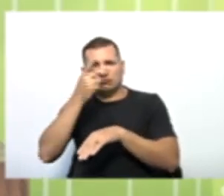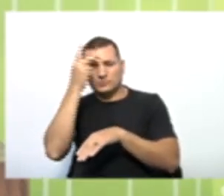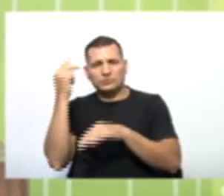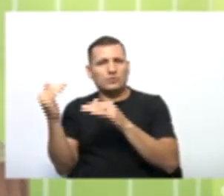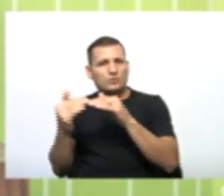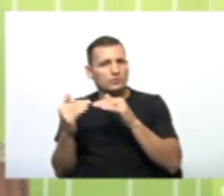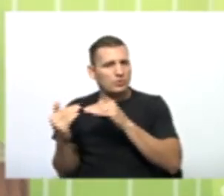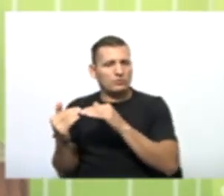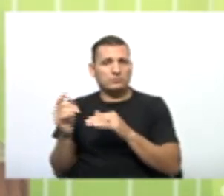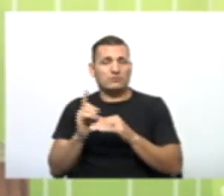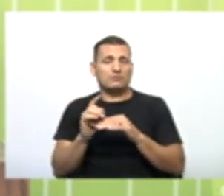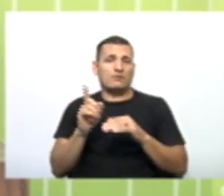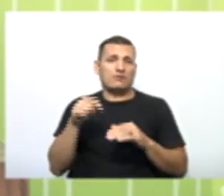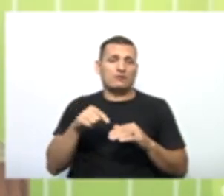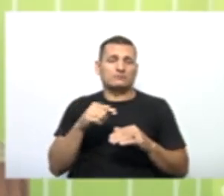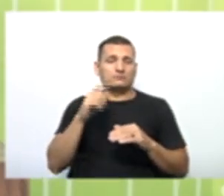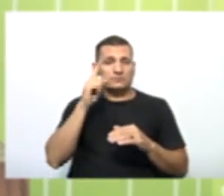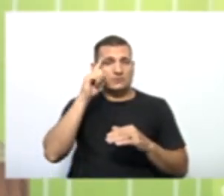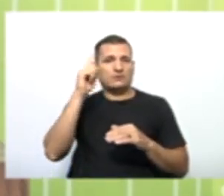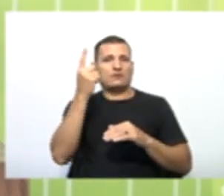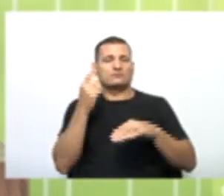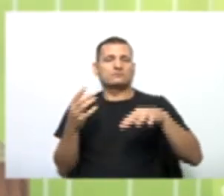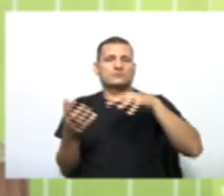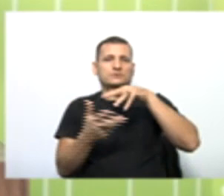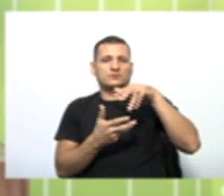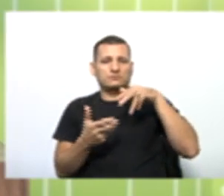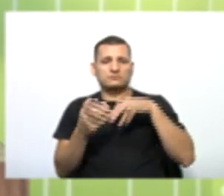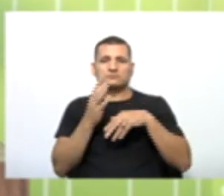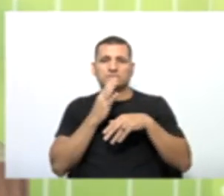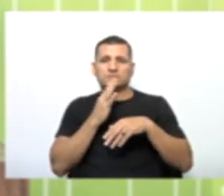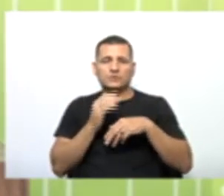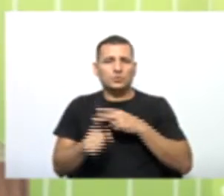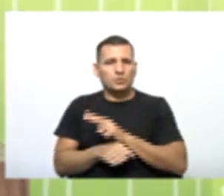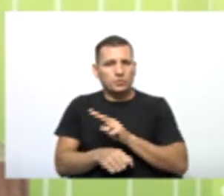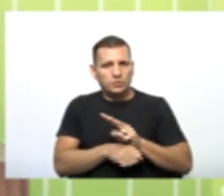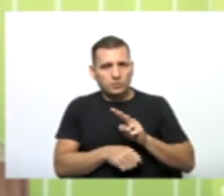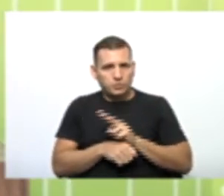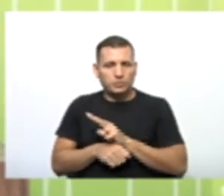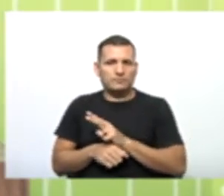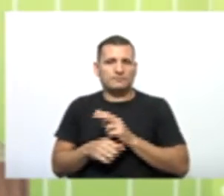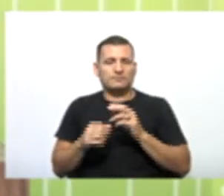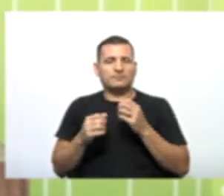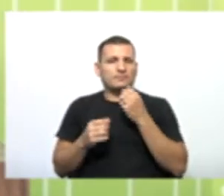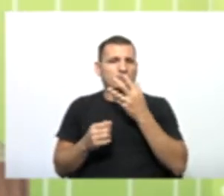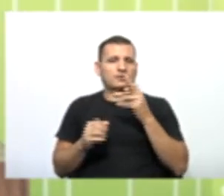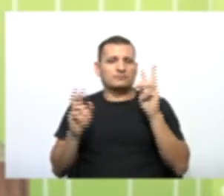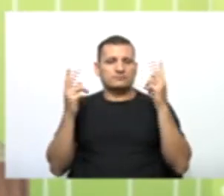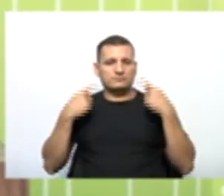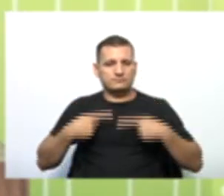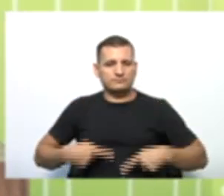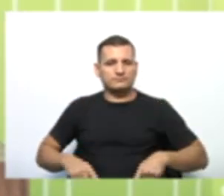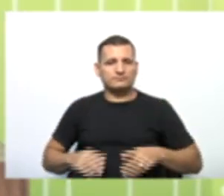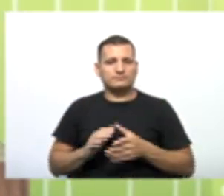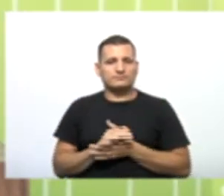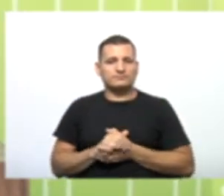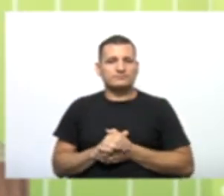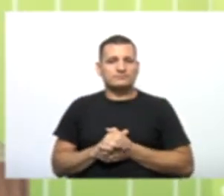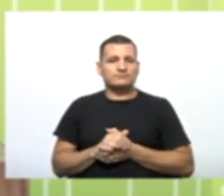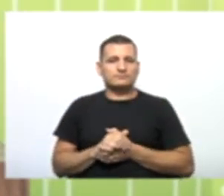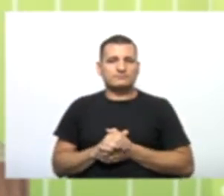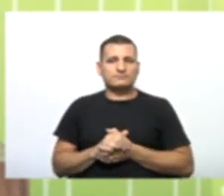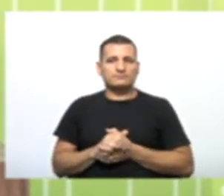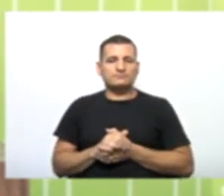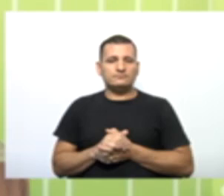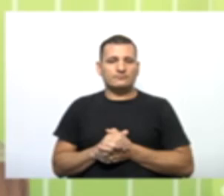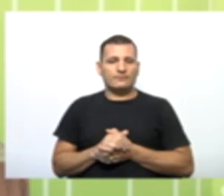ideia universal que deve ser conhecida e preservada para o bem de toda a humanidade. Então, vamos para a próxima. Mais uma,